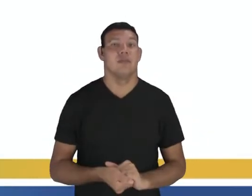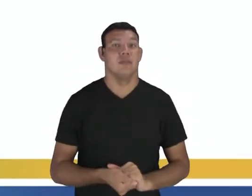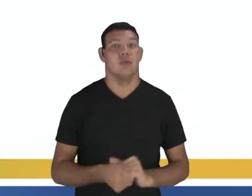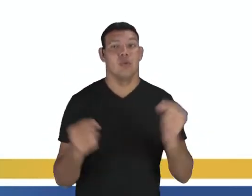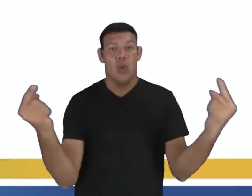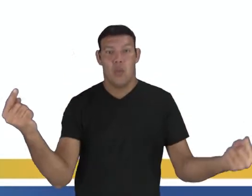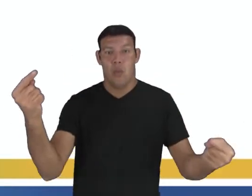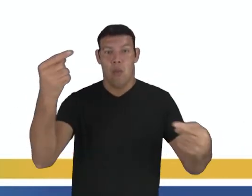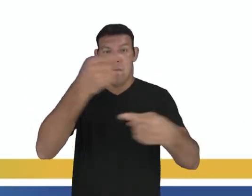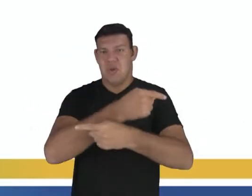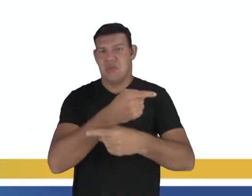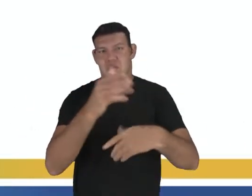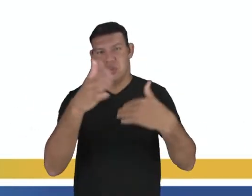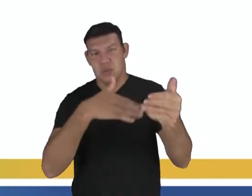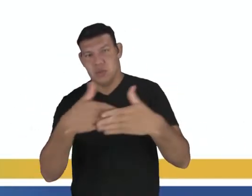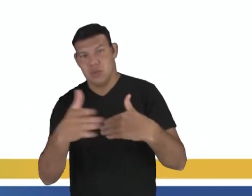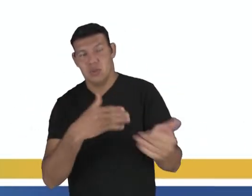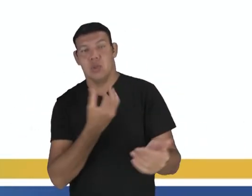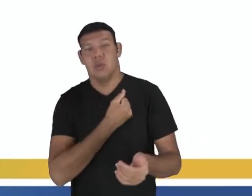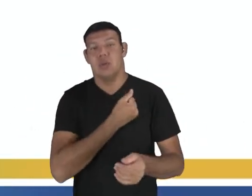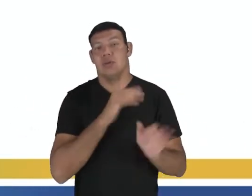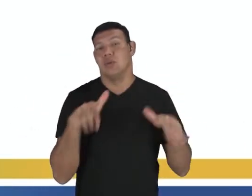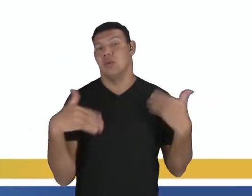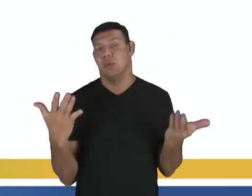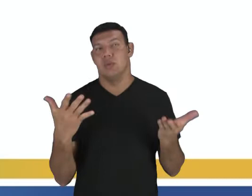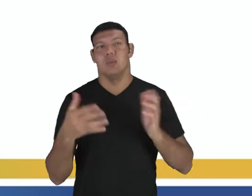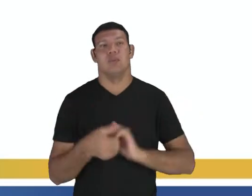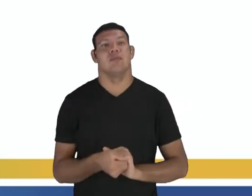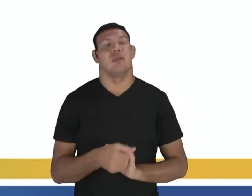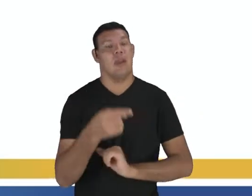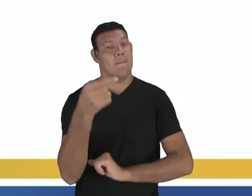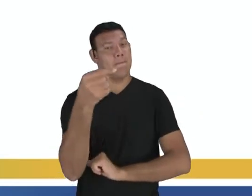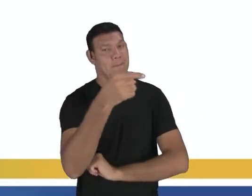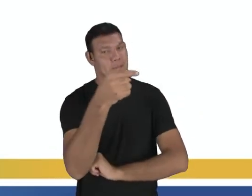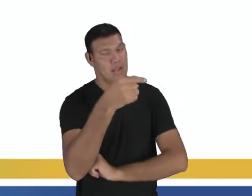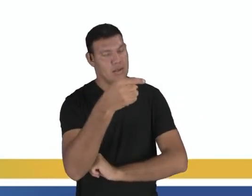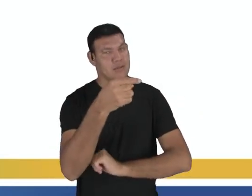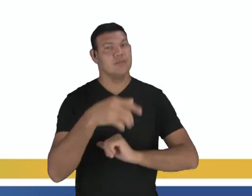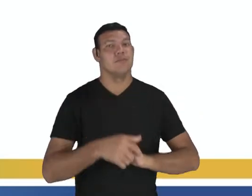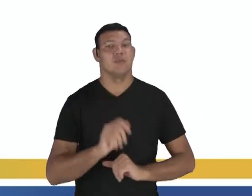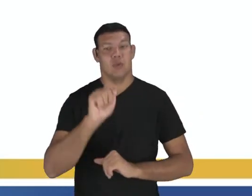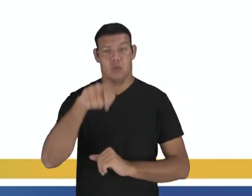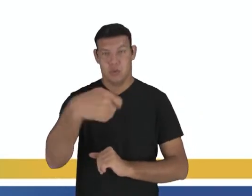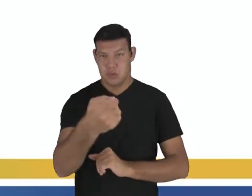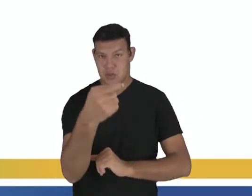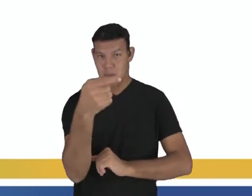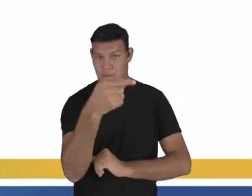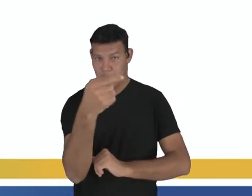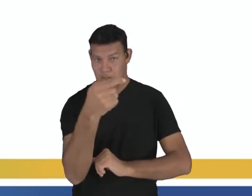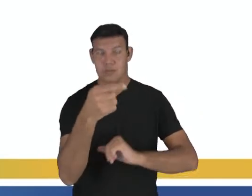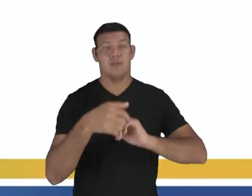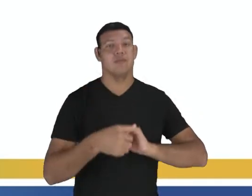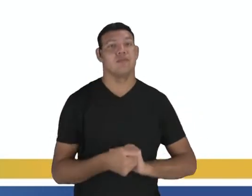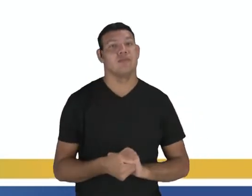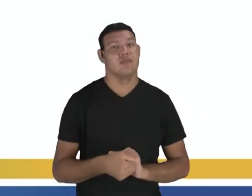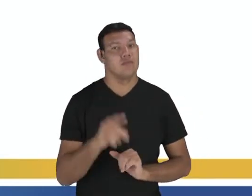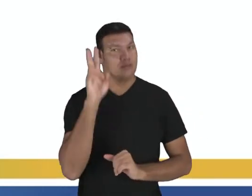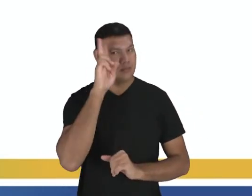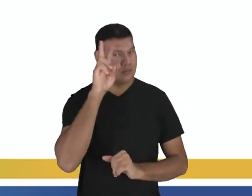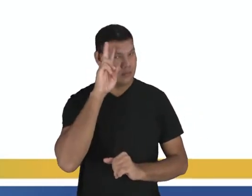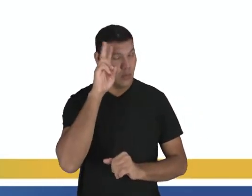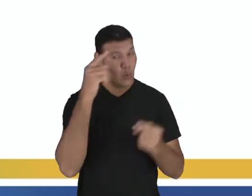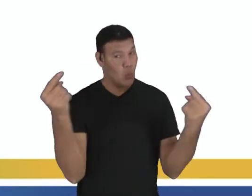o oposto de qualquer número? Com o sinal de menos. Toda vez que esse sinal de menos, ele está indicando que é o oposto de um número,